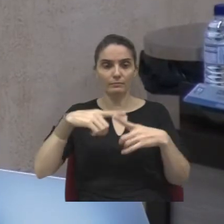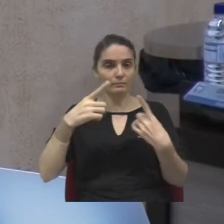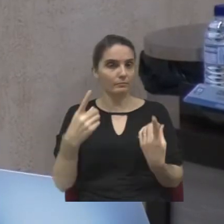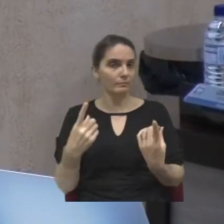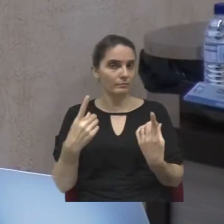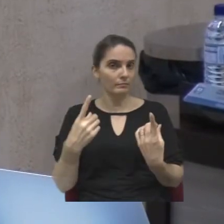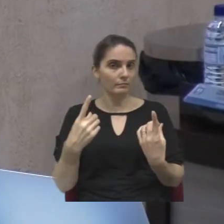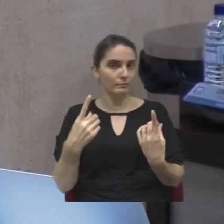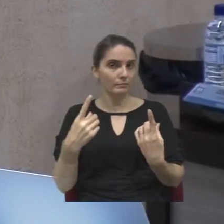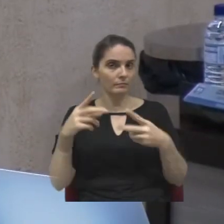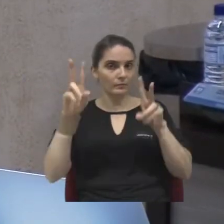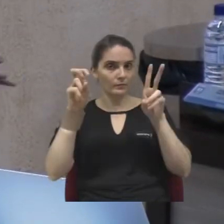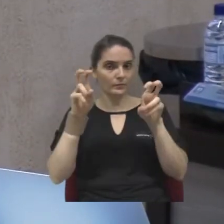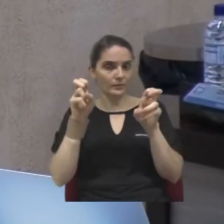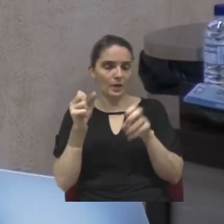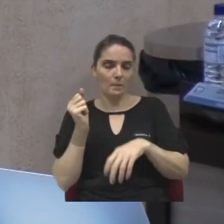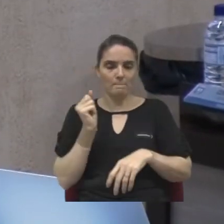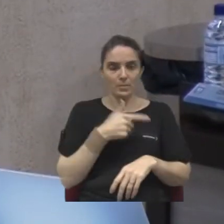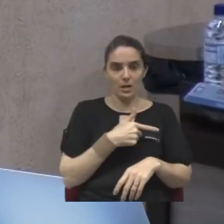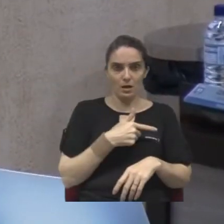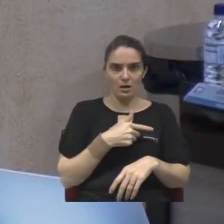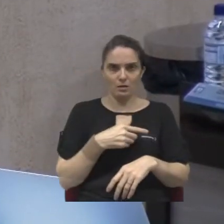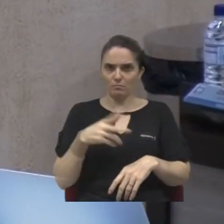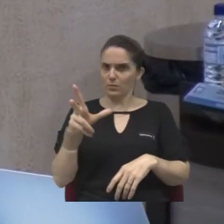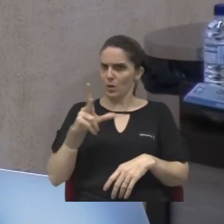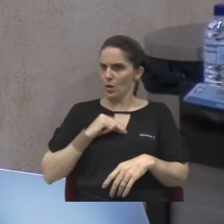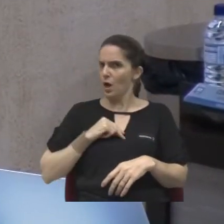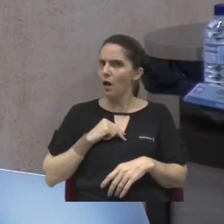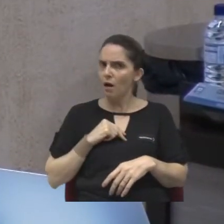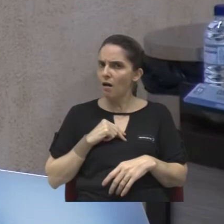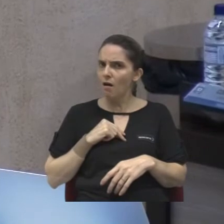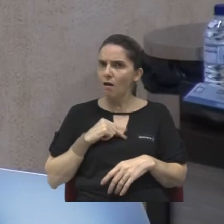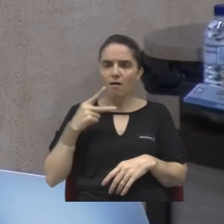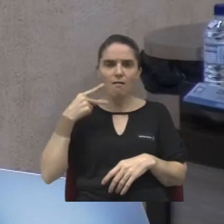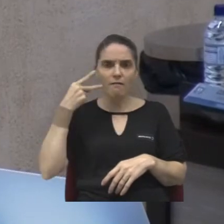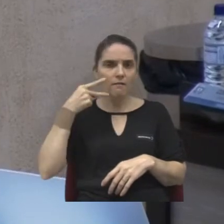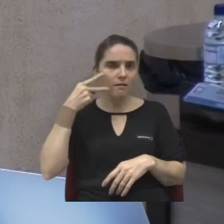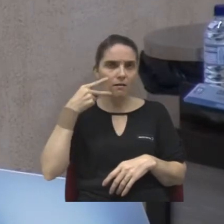debochada, assim, porque ele falou assim, nossa, vereador, mas não é que...